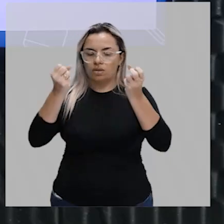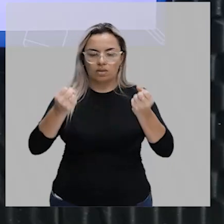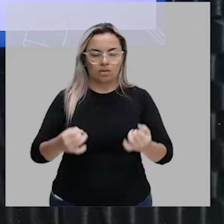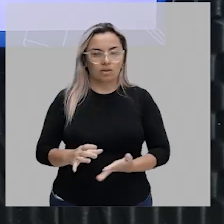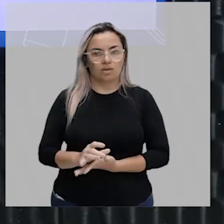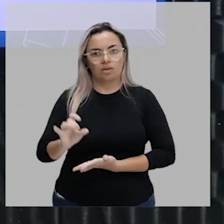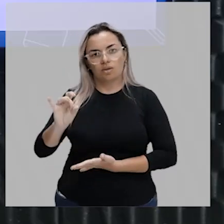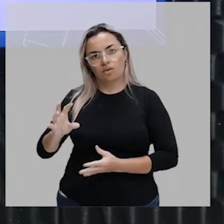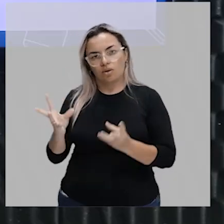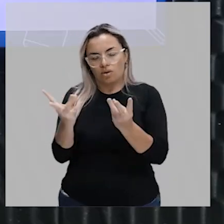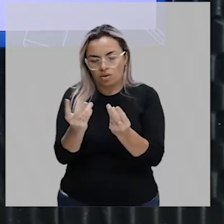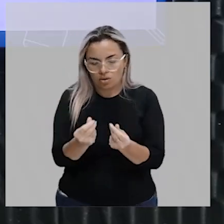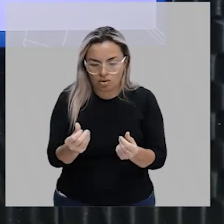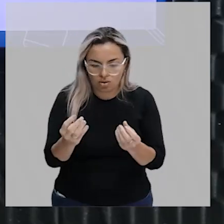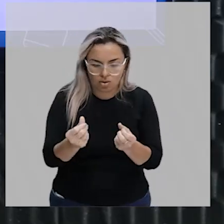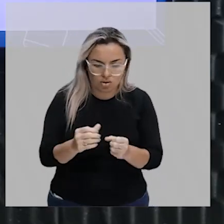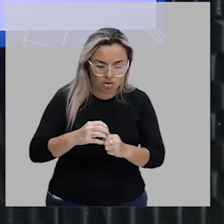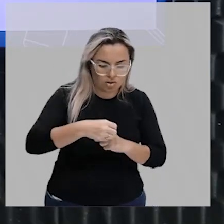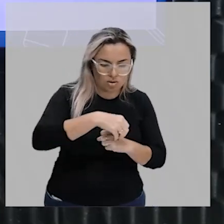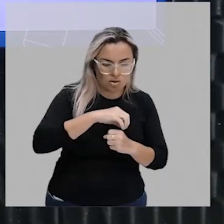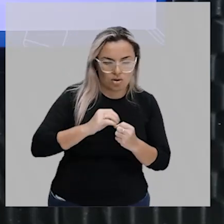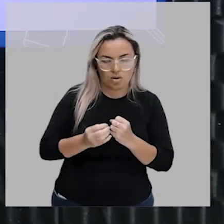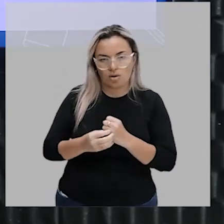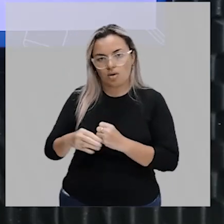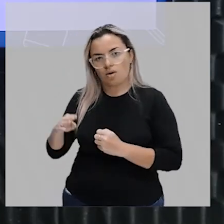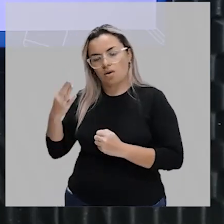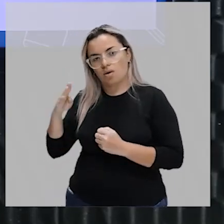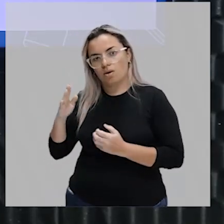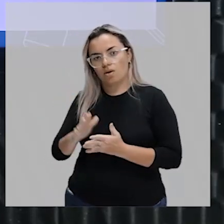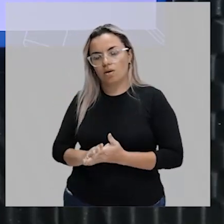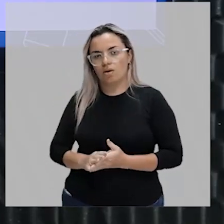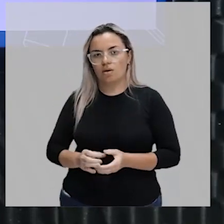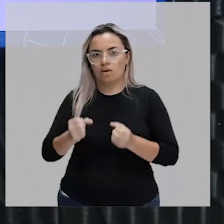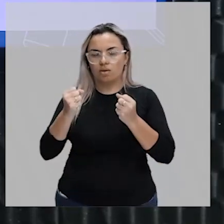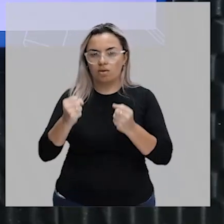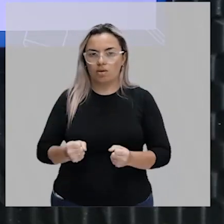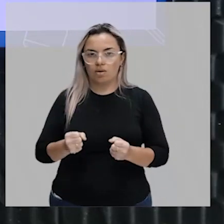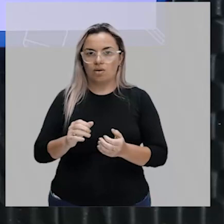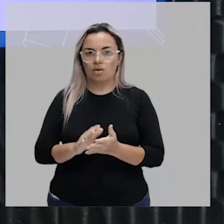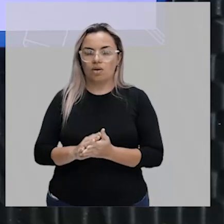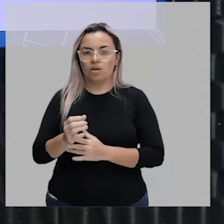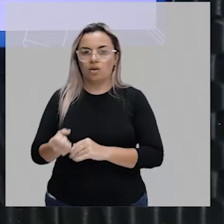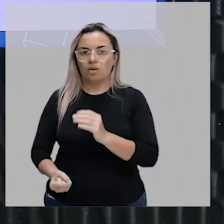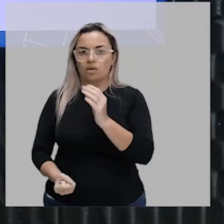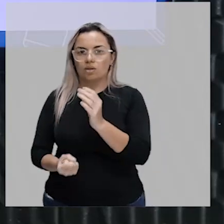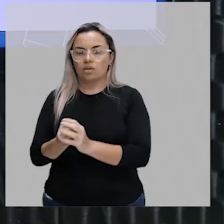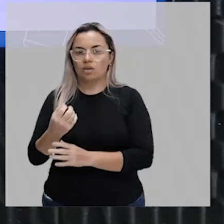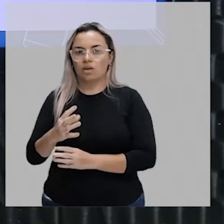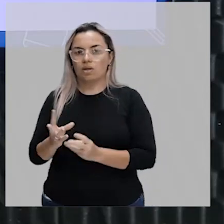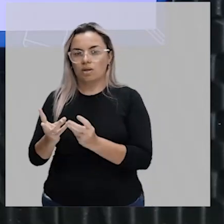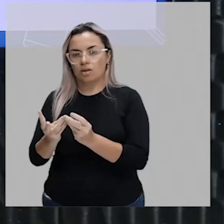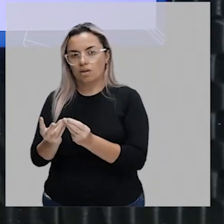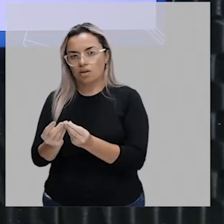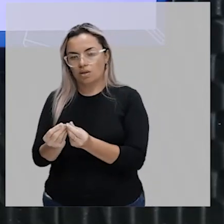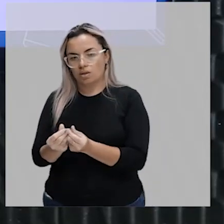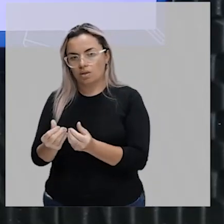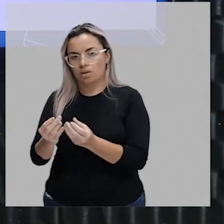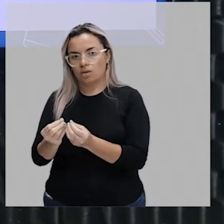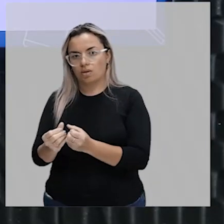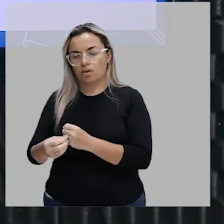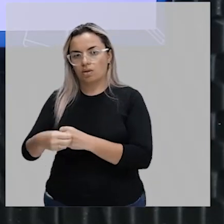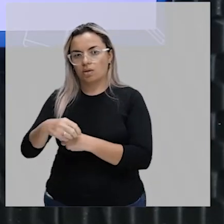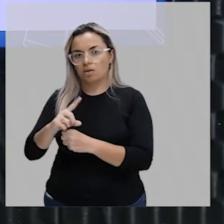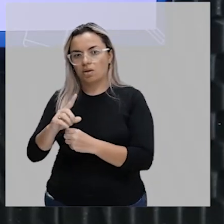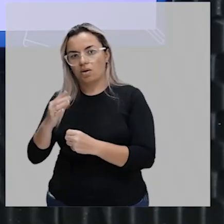que substâncias orgânicas podem originar substâncias inorgânicas, tá? Basicamente